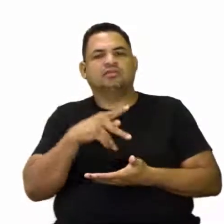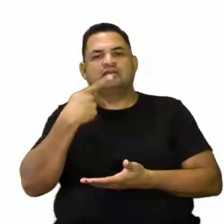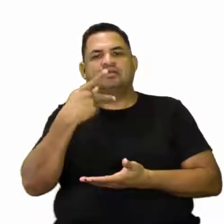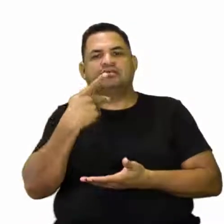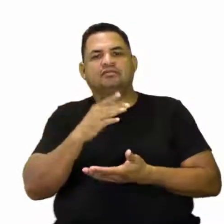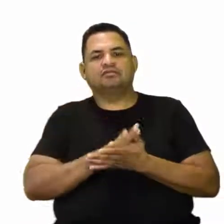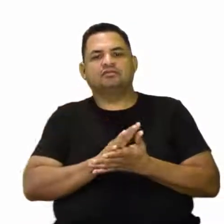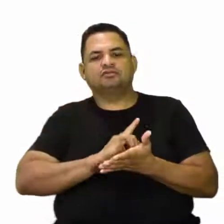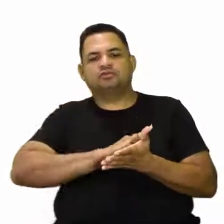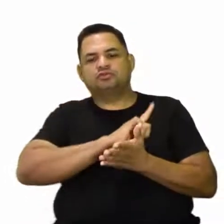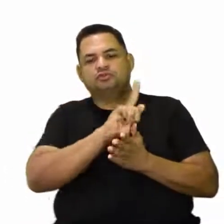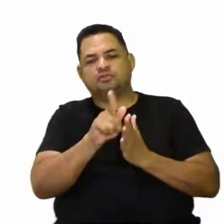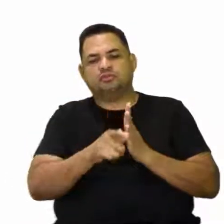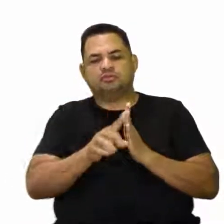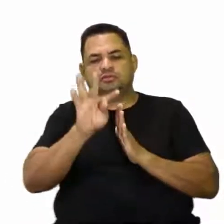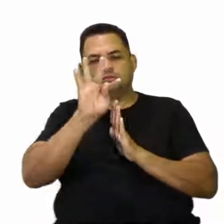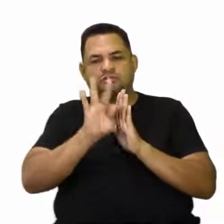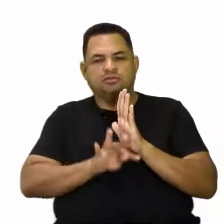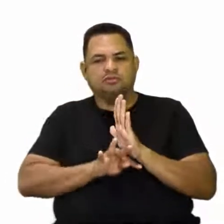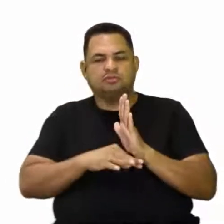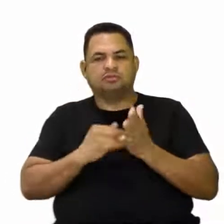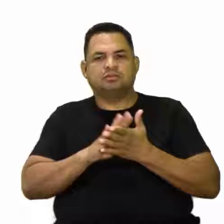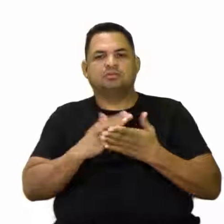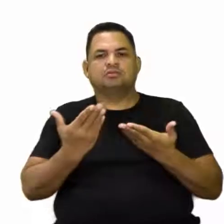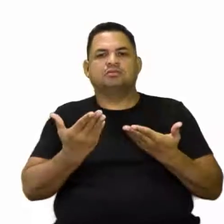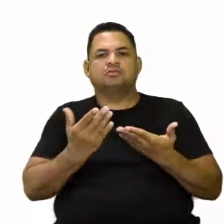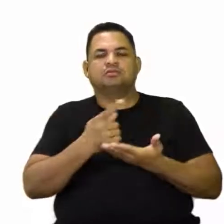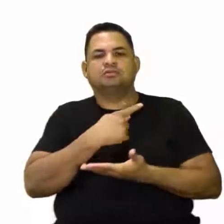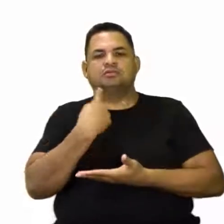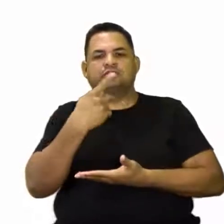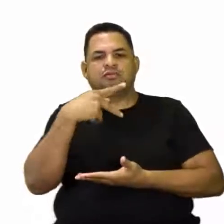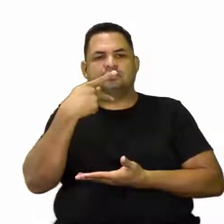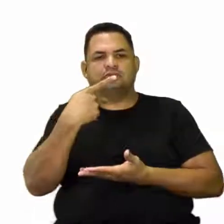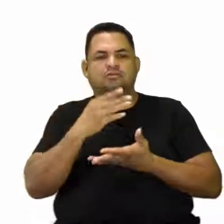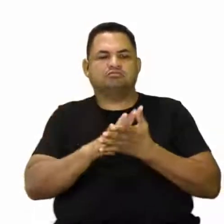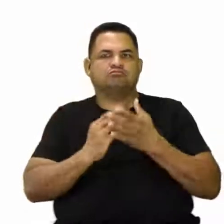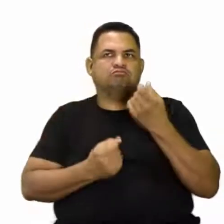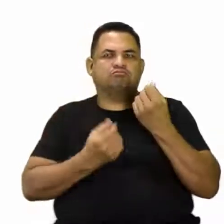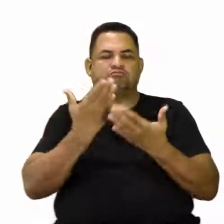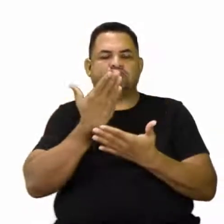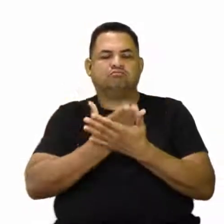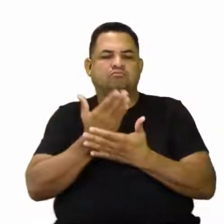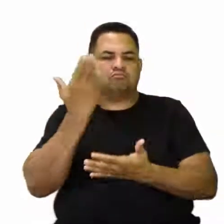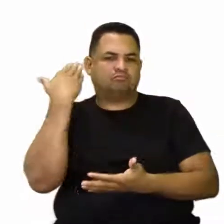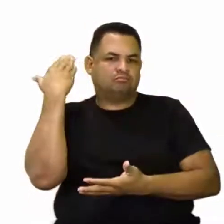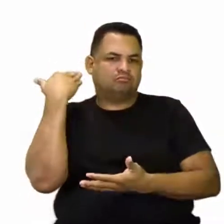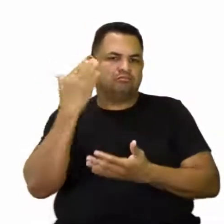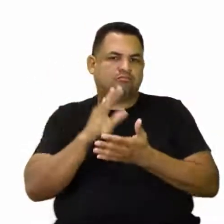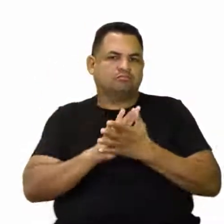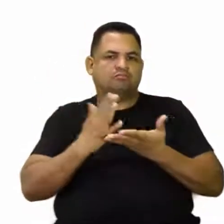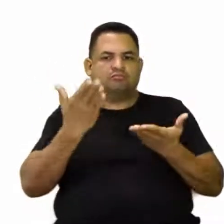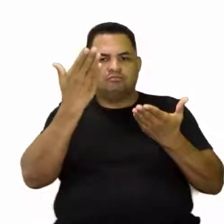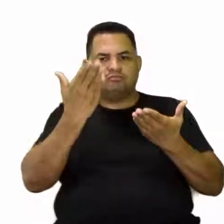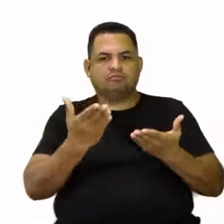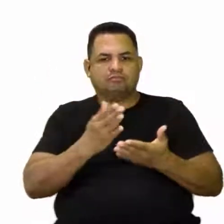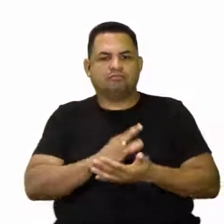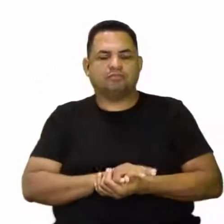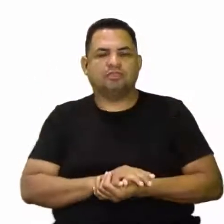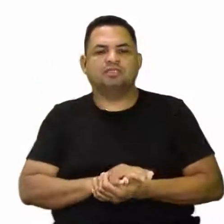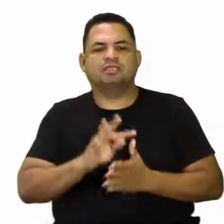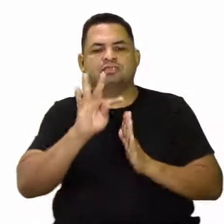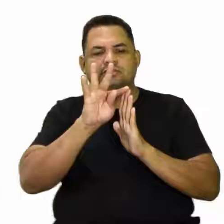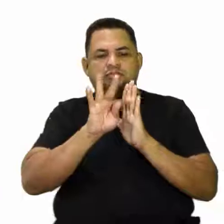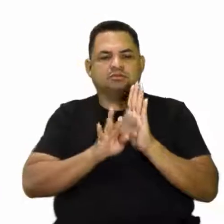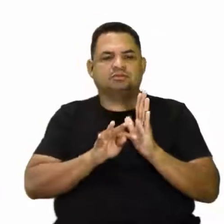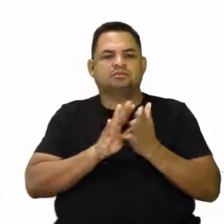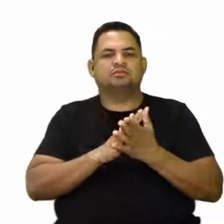de gênero textual. Como nós já dissemos aqui em algumas aulas anteriores, tudo aquilo que é texto, tudo